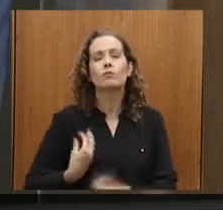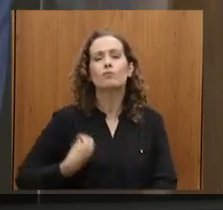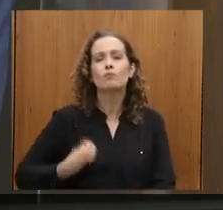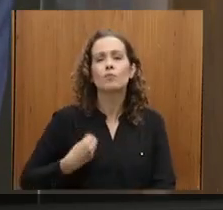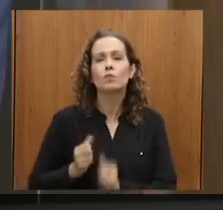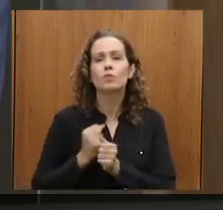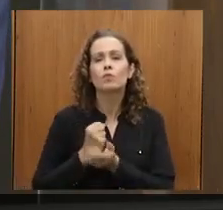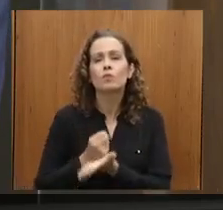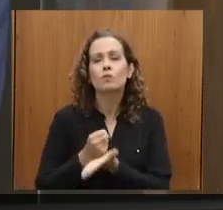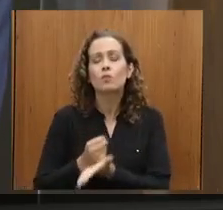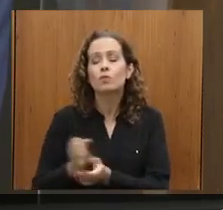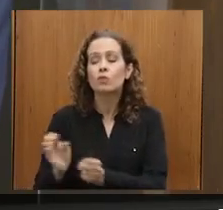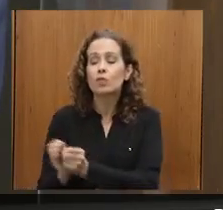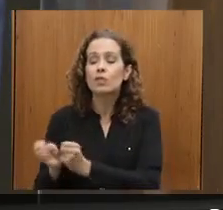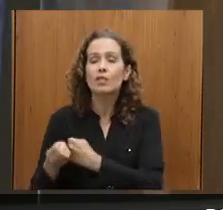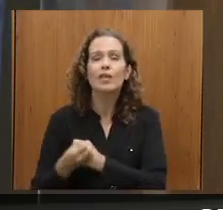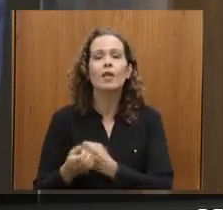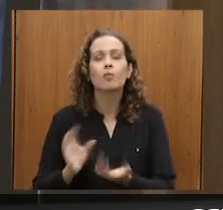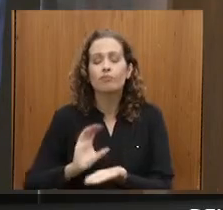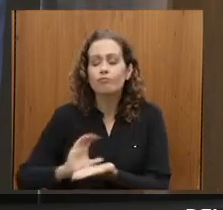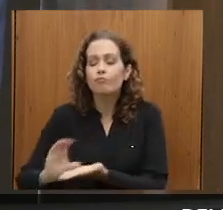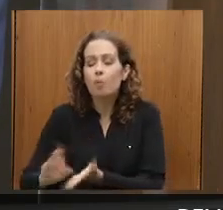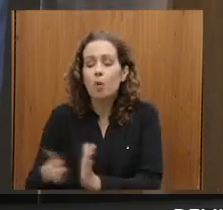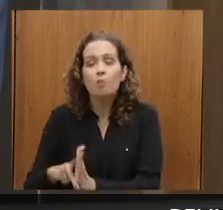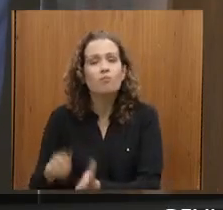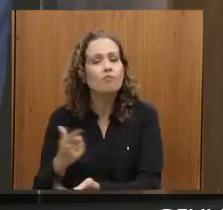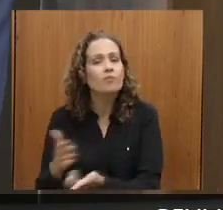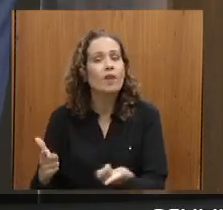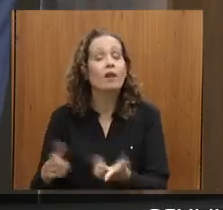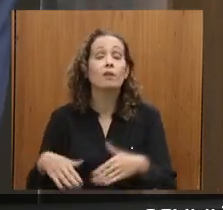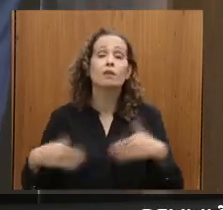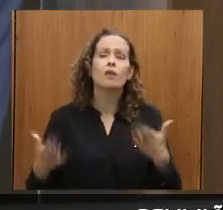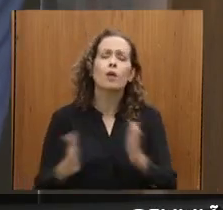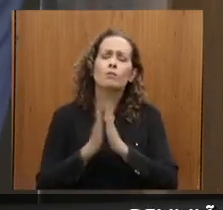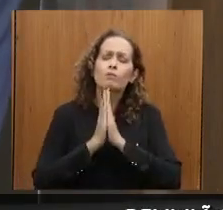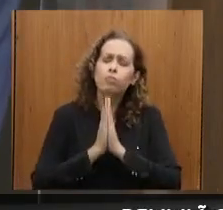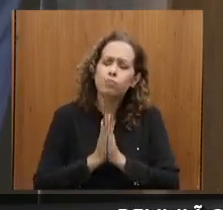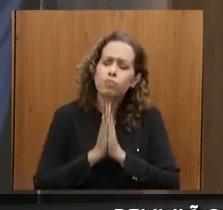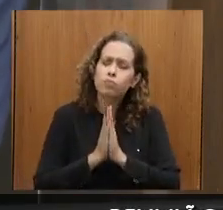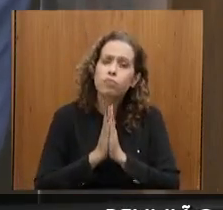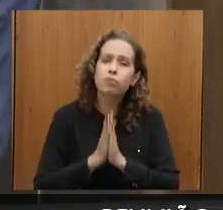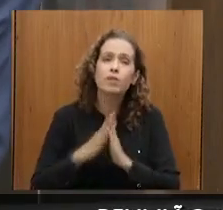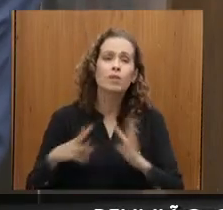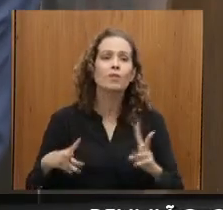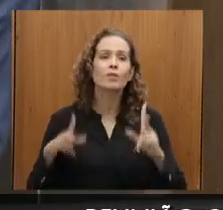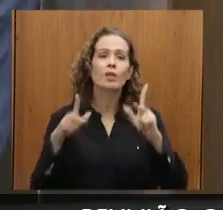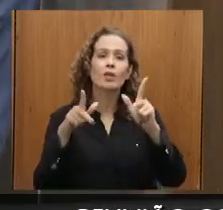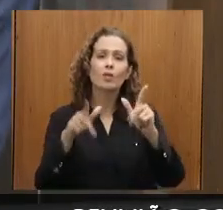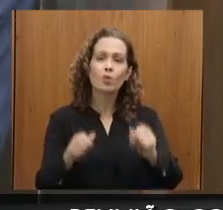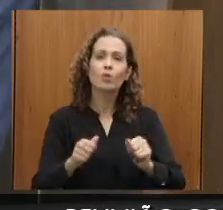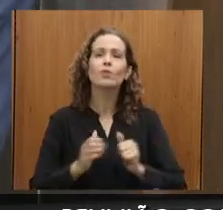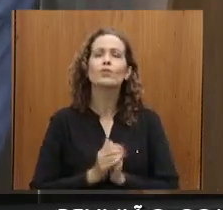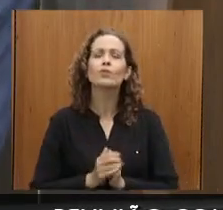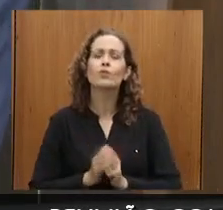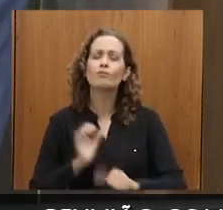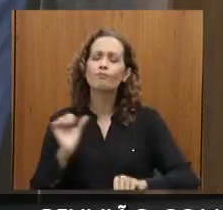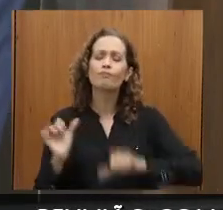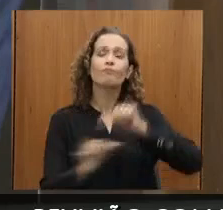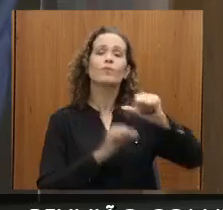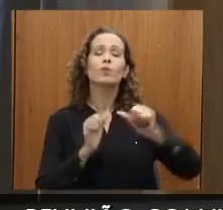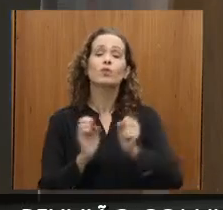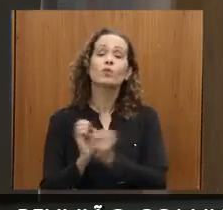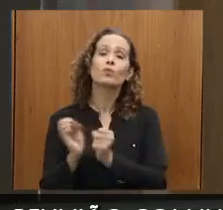não tem receita própria, então, fica um apelo quase que humanitário de reconstrução dos